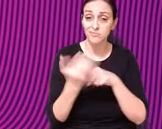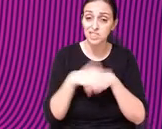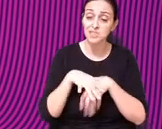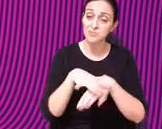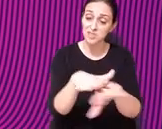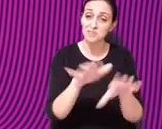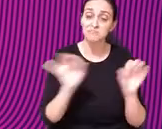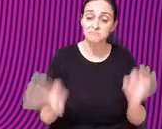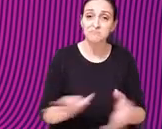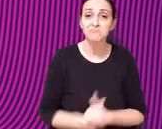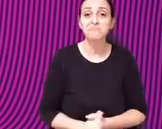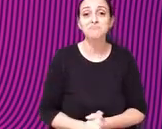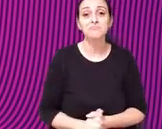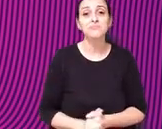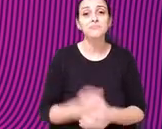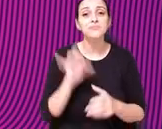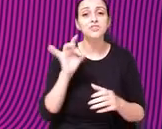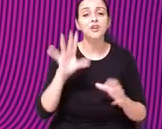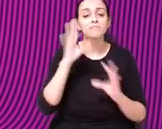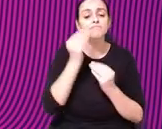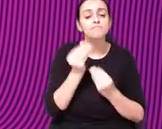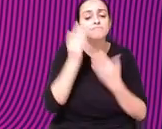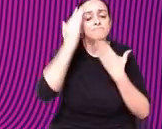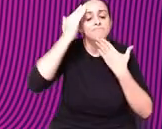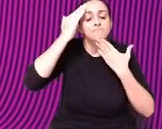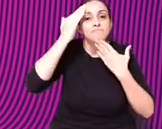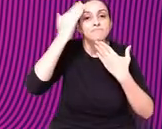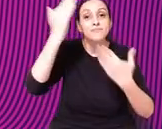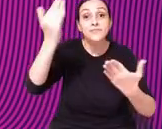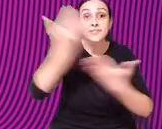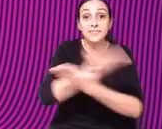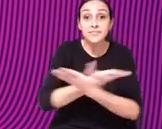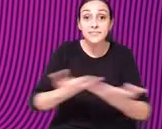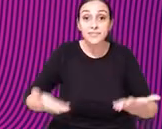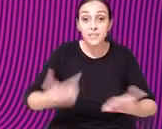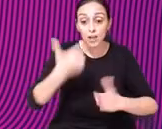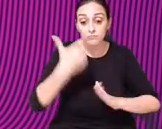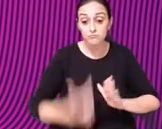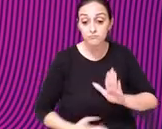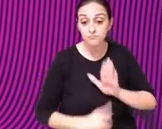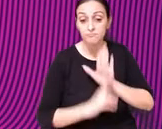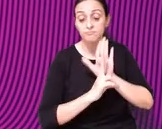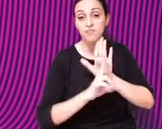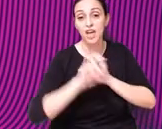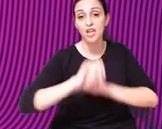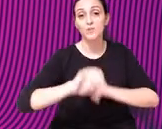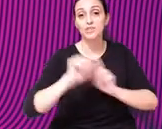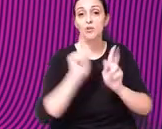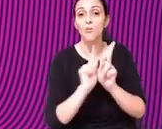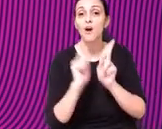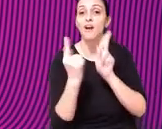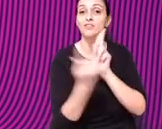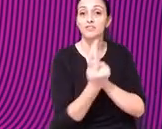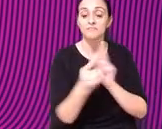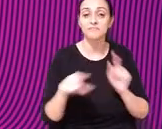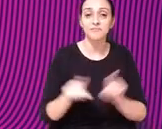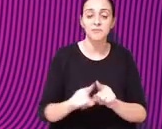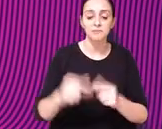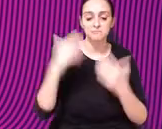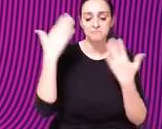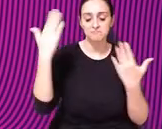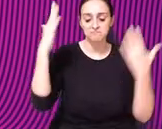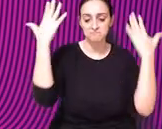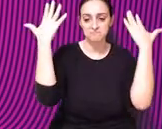Então, é só para agradecer em nome da educação da UHG e saudar o